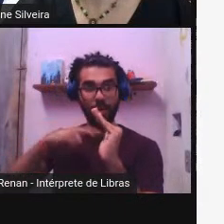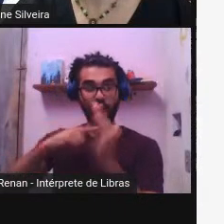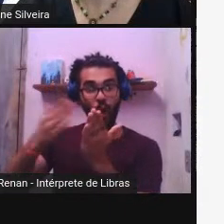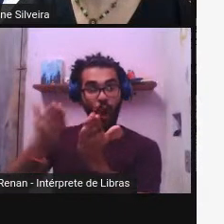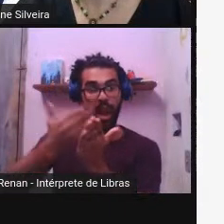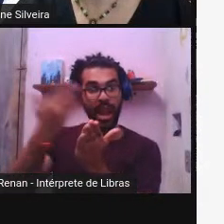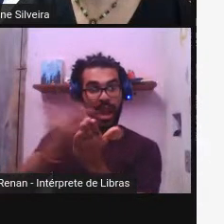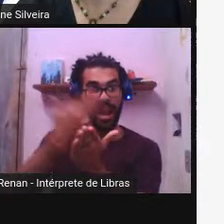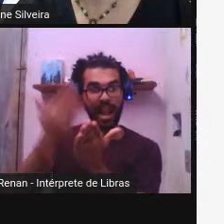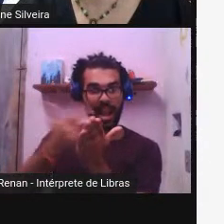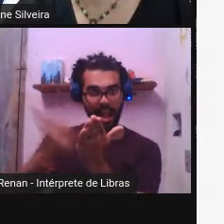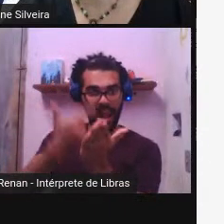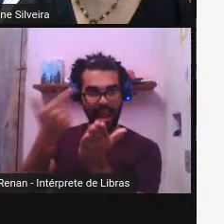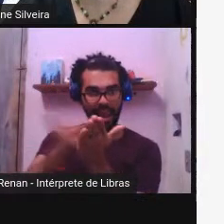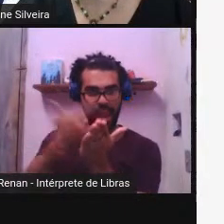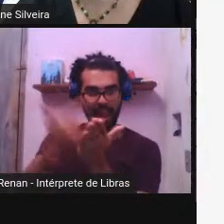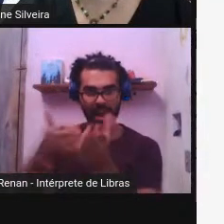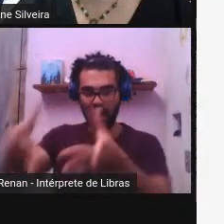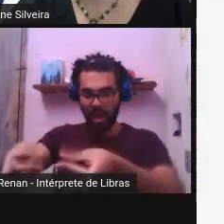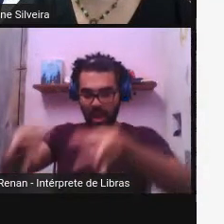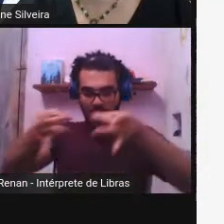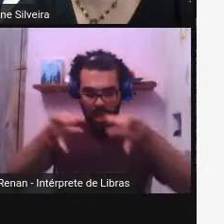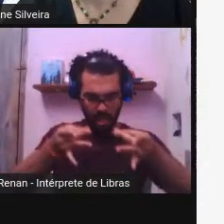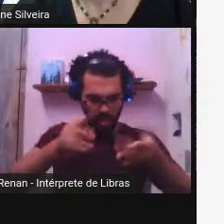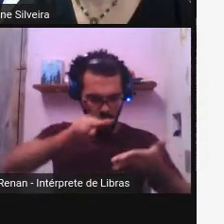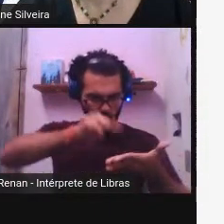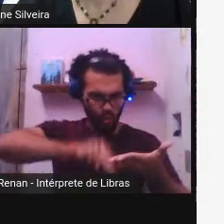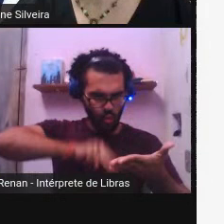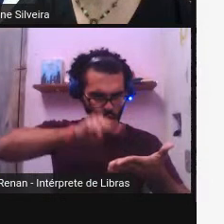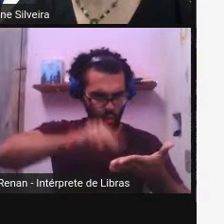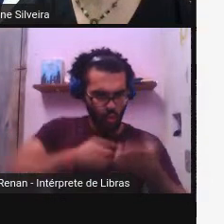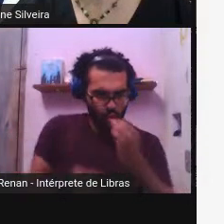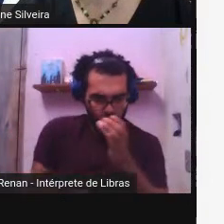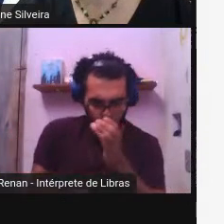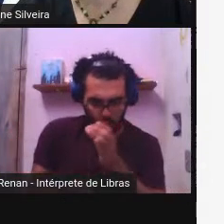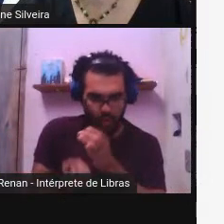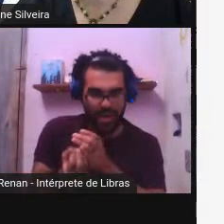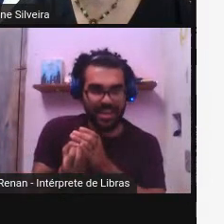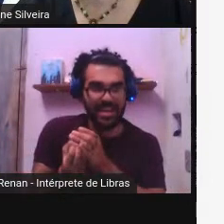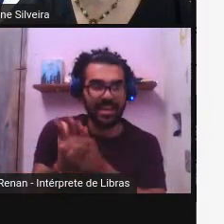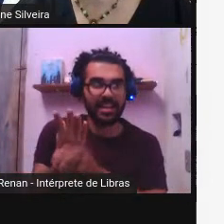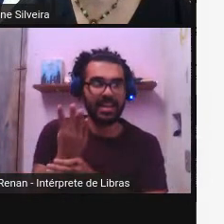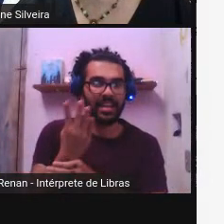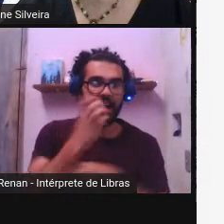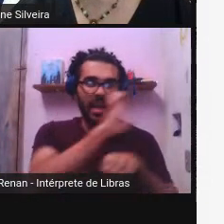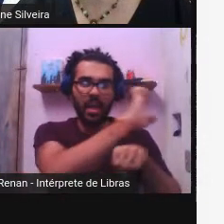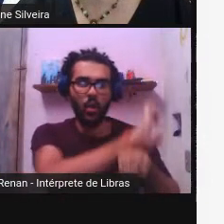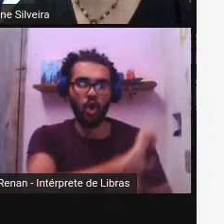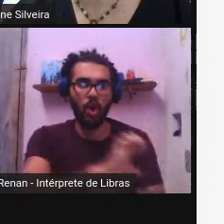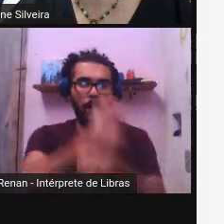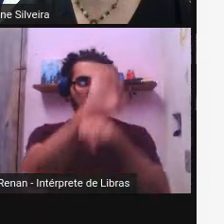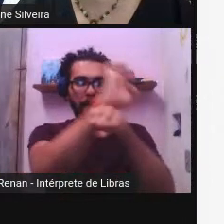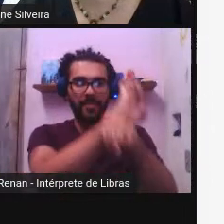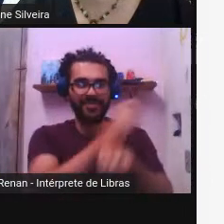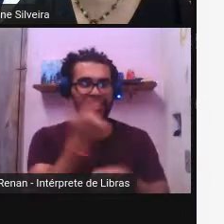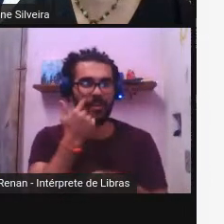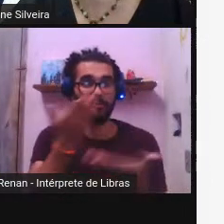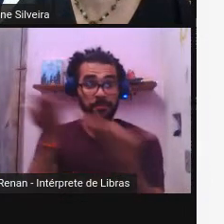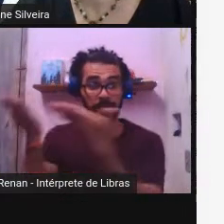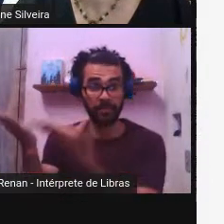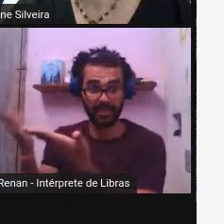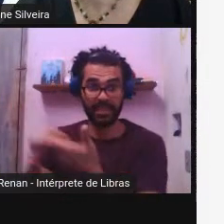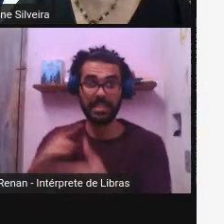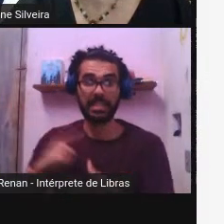nome do livro que o Sossir leu é Origens Indo-Europeias e ele escreve o seguinte. Vocês têm, então, o fragmento do manuscrito do